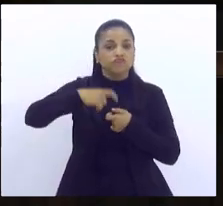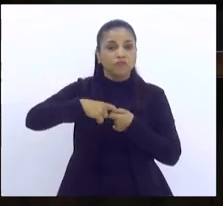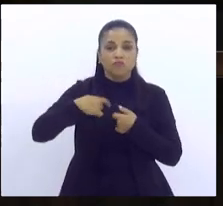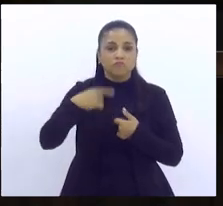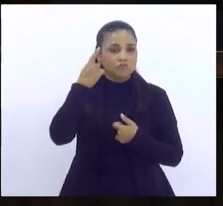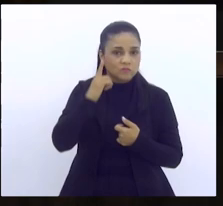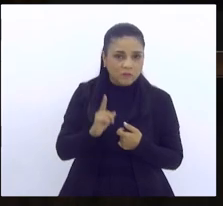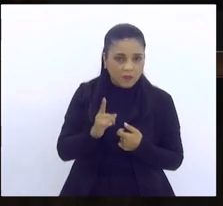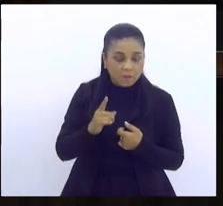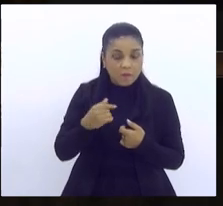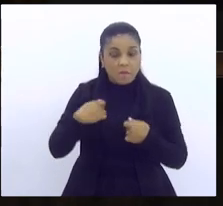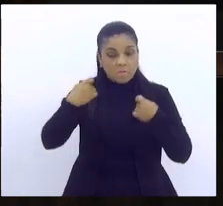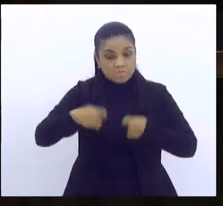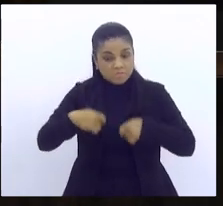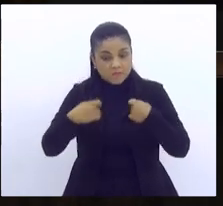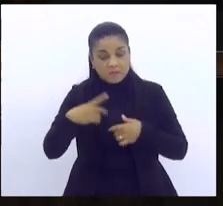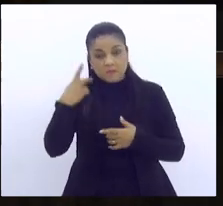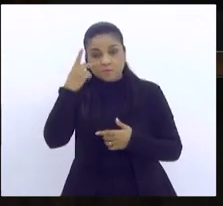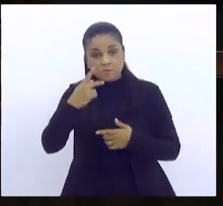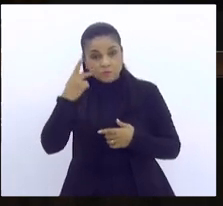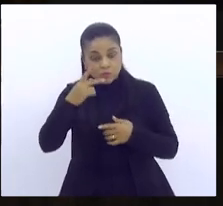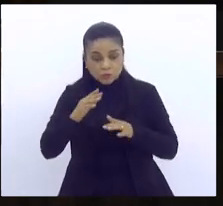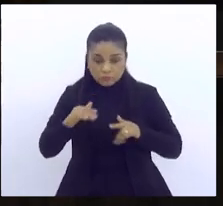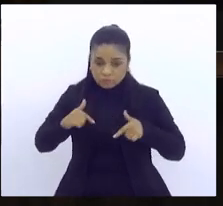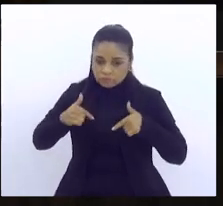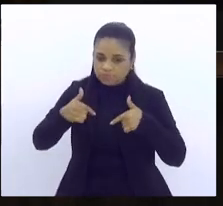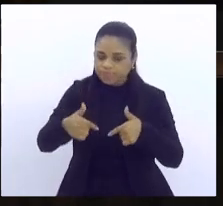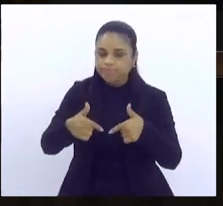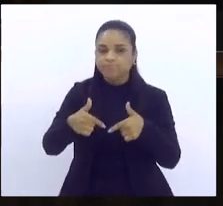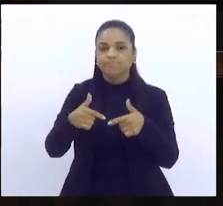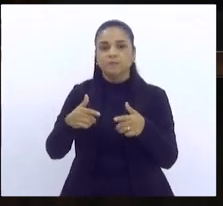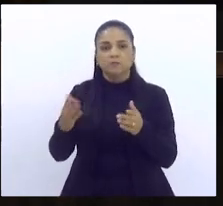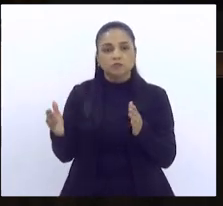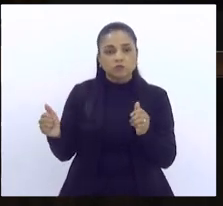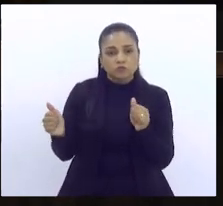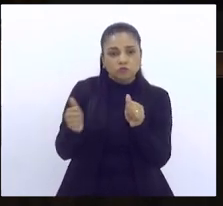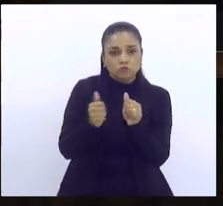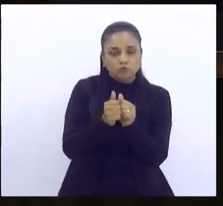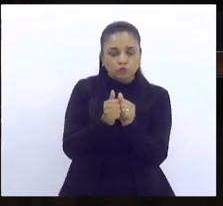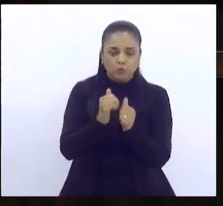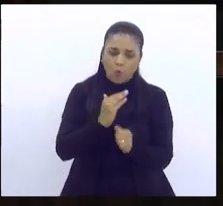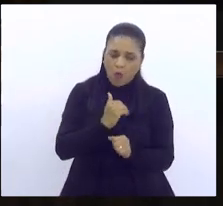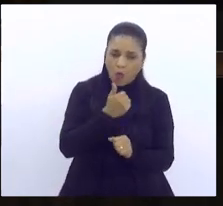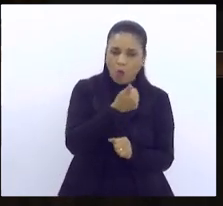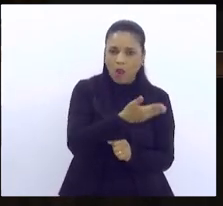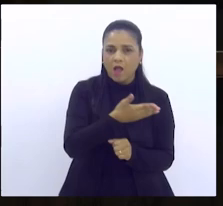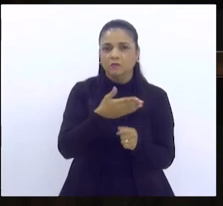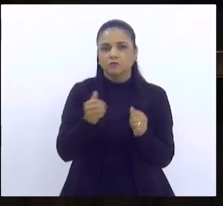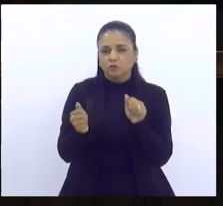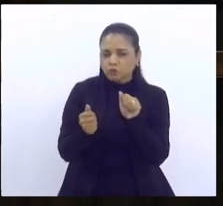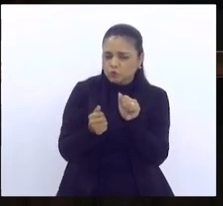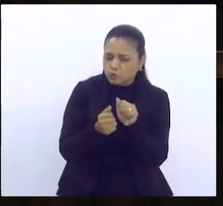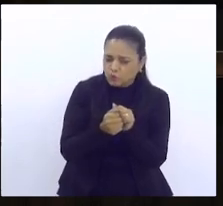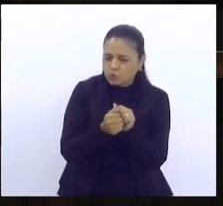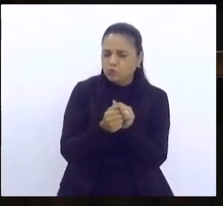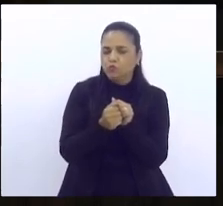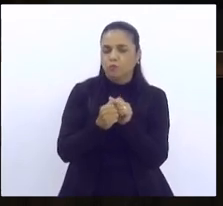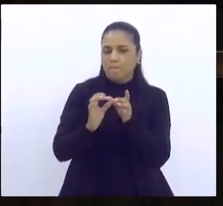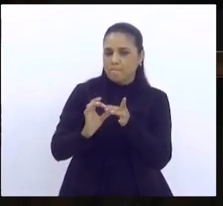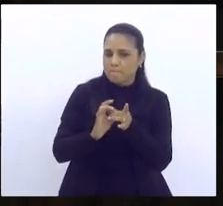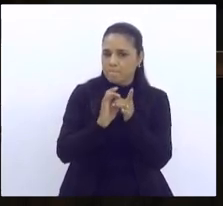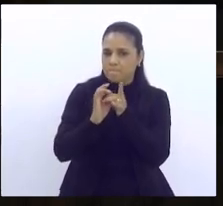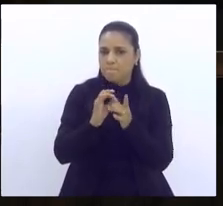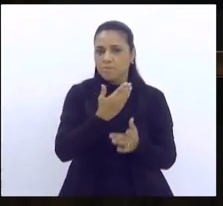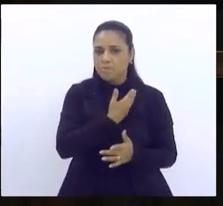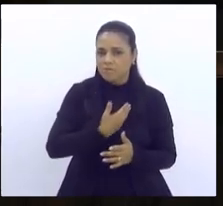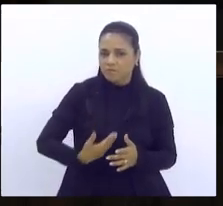parlamento enfrentar a situação ao lado do governador, que tem instrumentos para fazer isso. E aqui, repito, falei com o